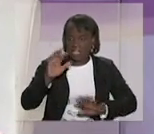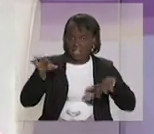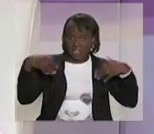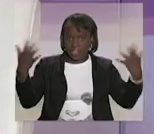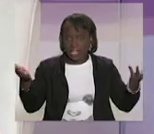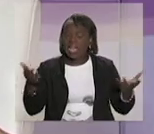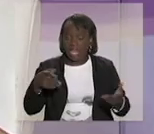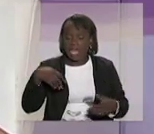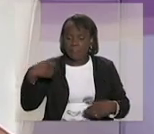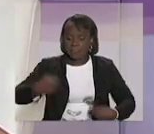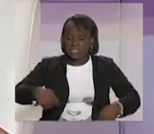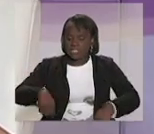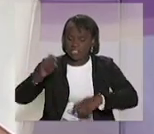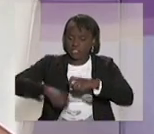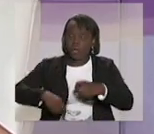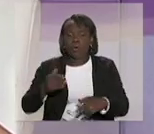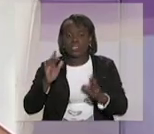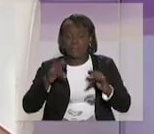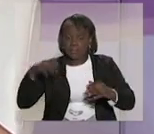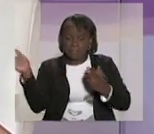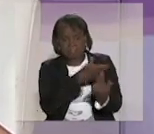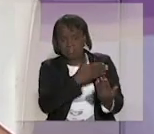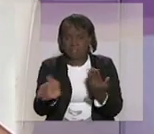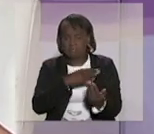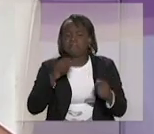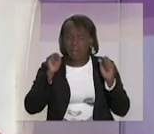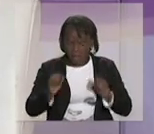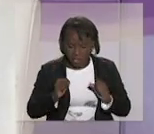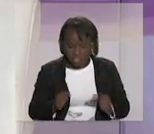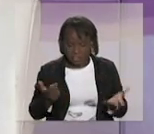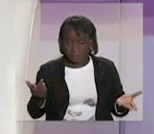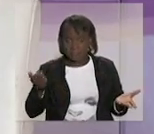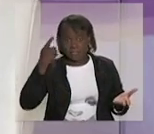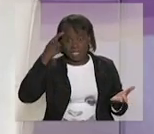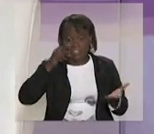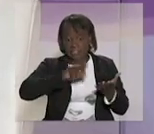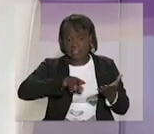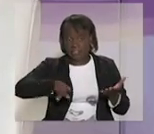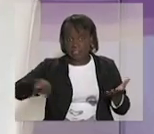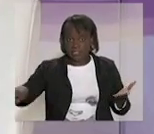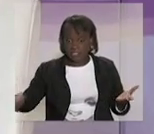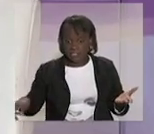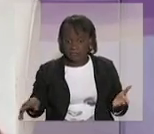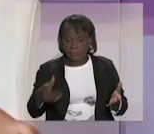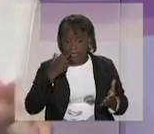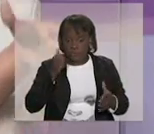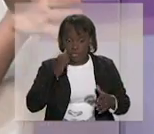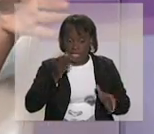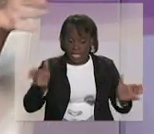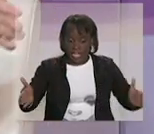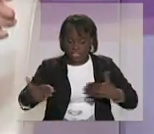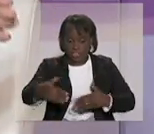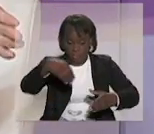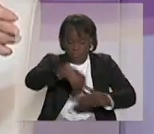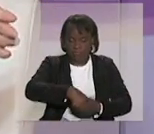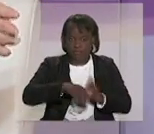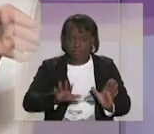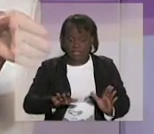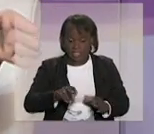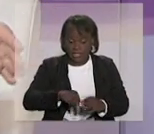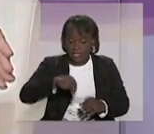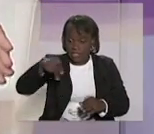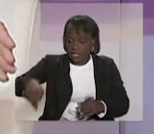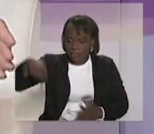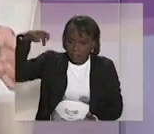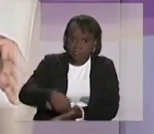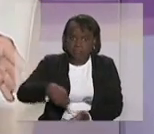age de certa forma, merece ser estuprada ou merece apanhar do namorado, etc, etc, etc, você está limitando, você está colocando essa mulher numa caixa. Se ela sai